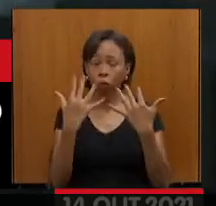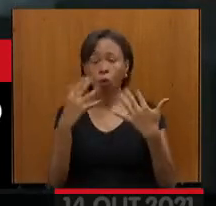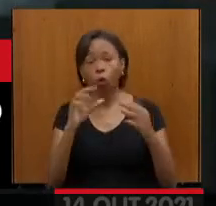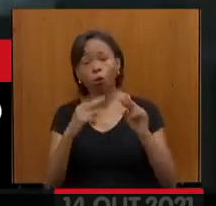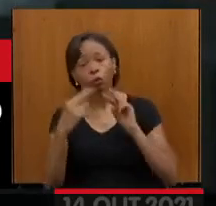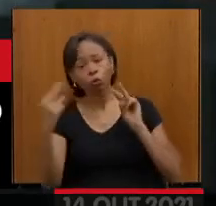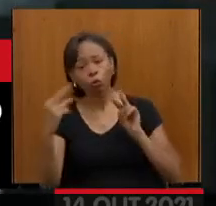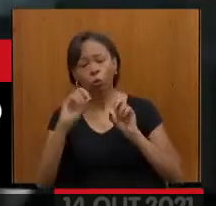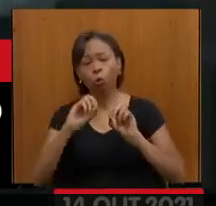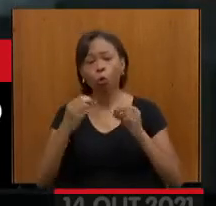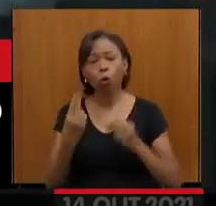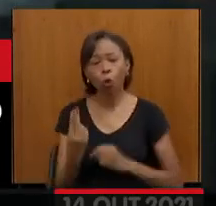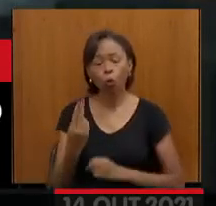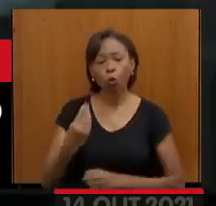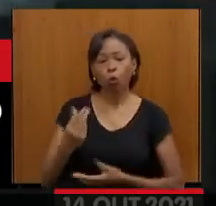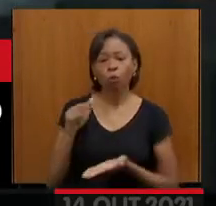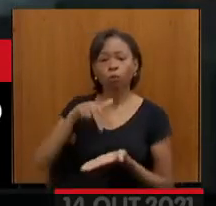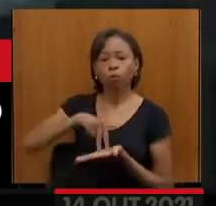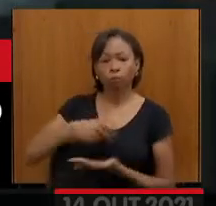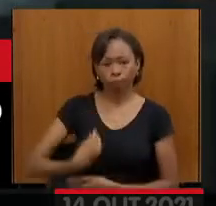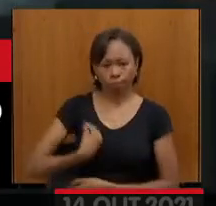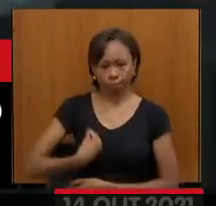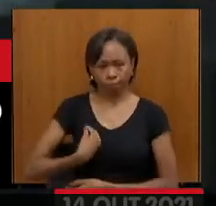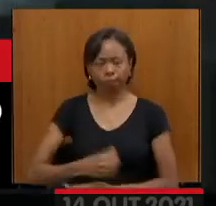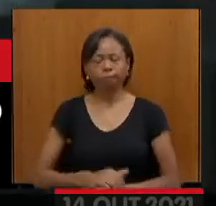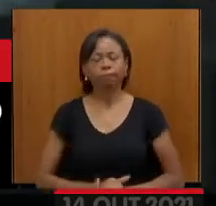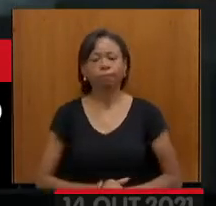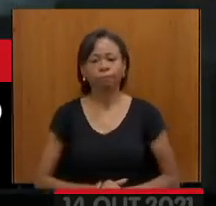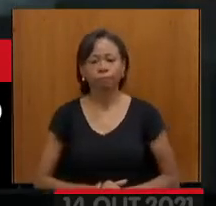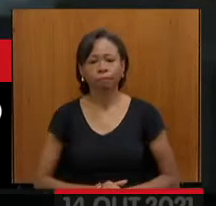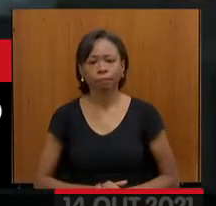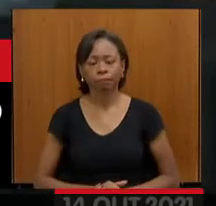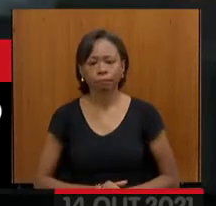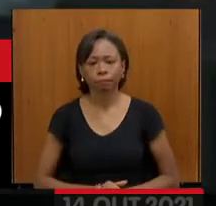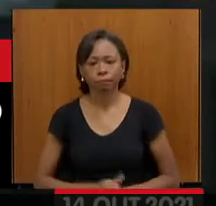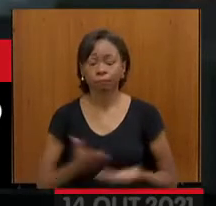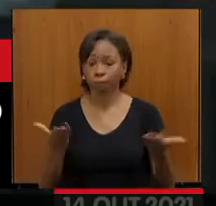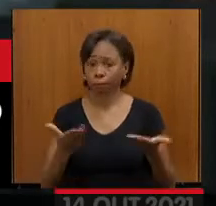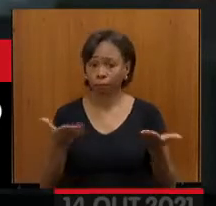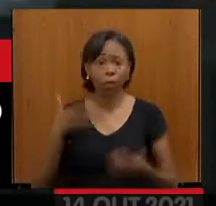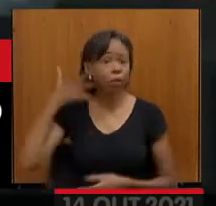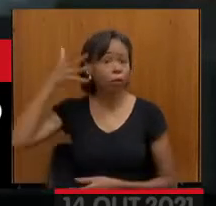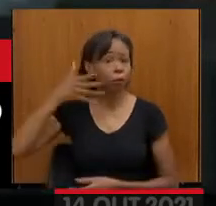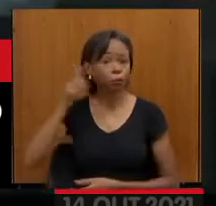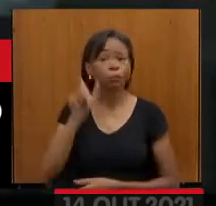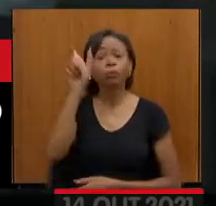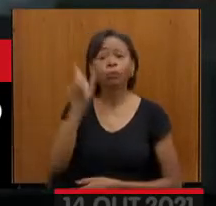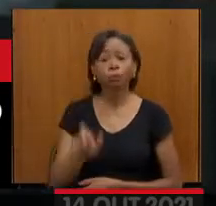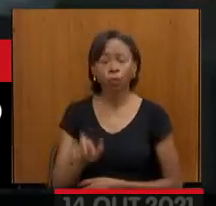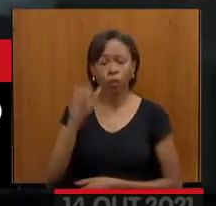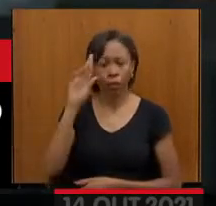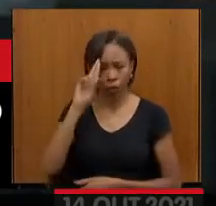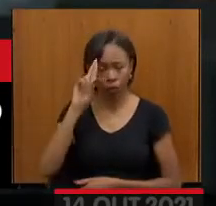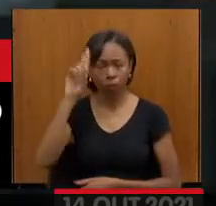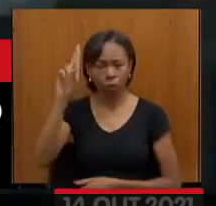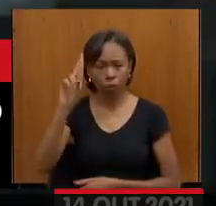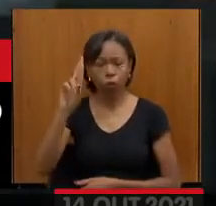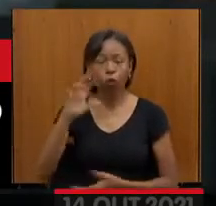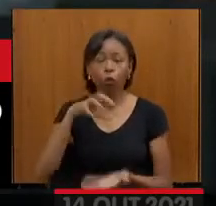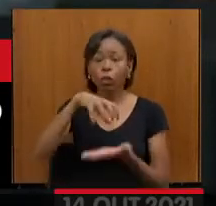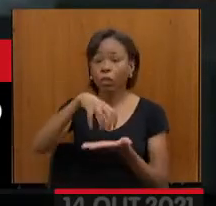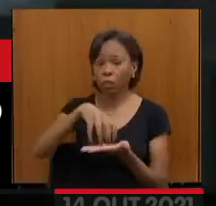virtualmente esta reunião. Senhoras e senhores, com a palavra, a diretora do Centro Latino-Americano